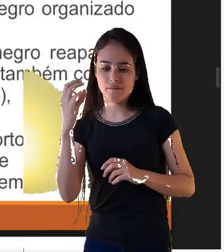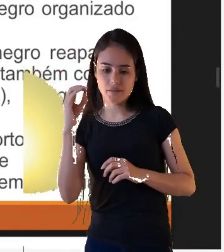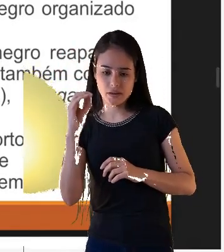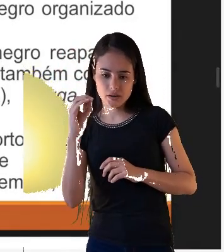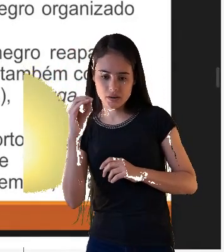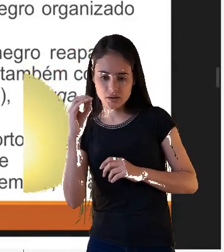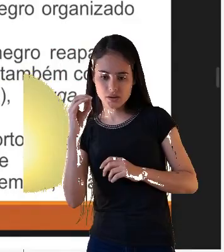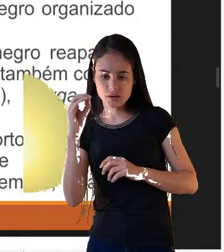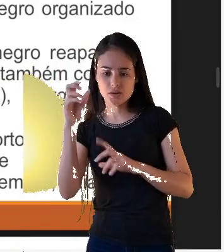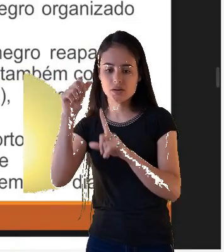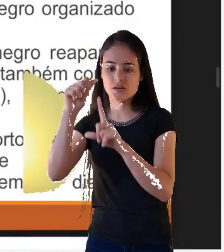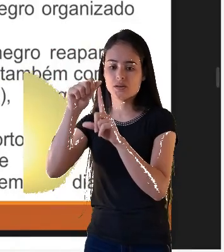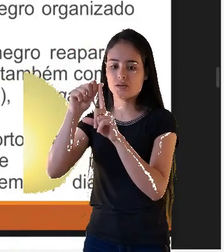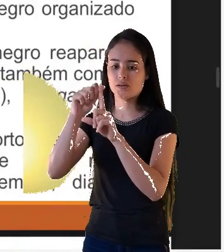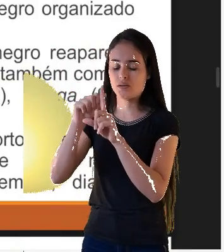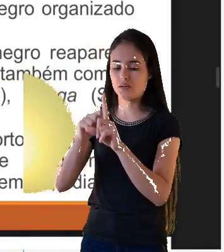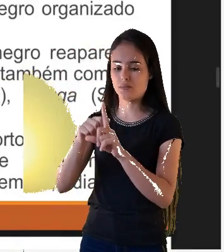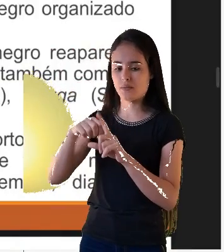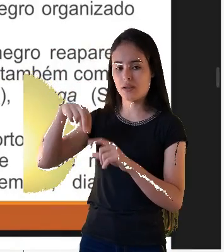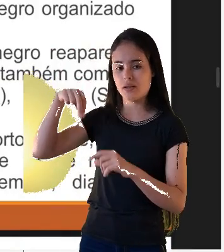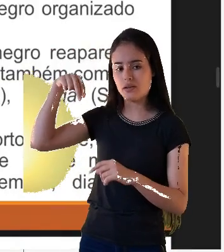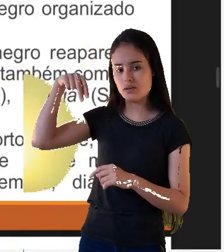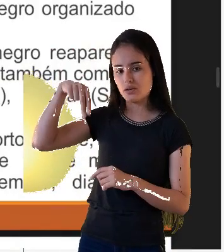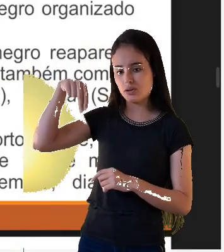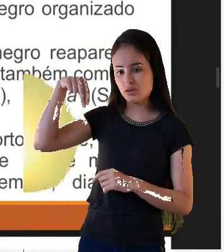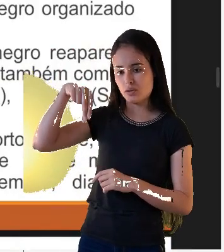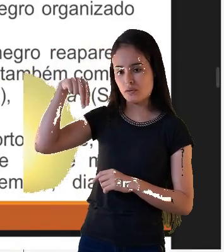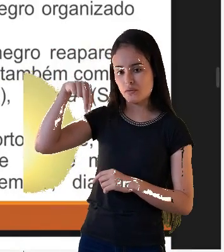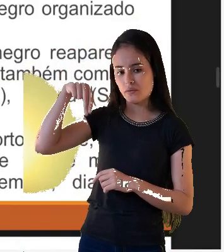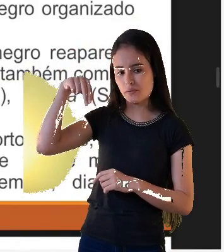sim pessoas negras escravizadas e que